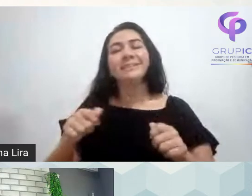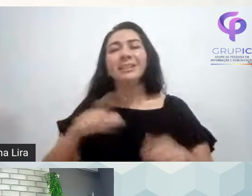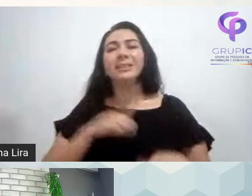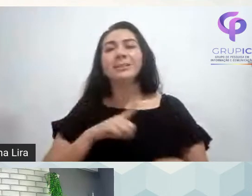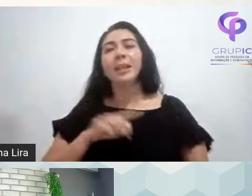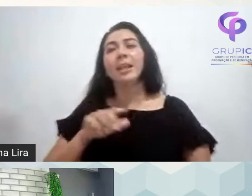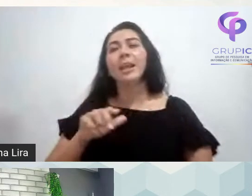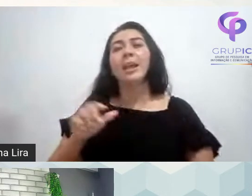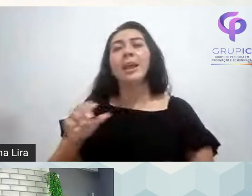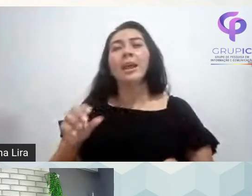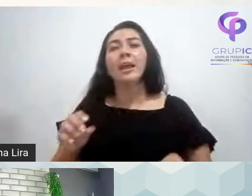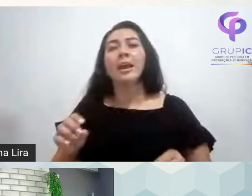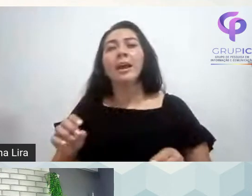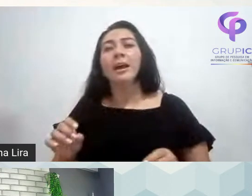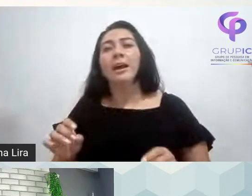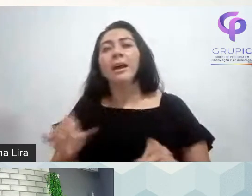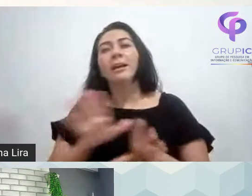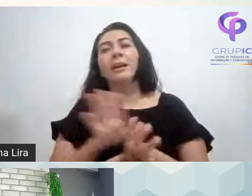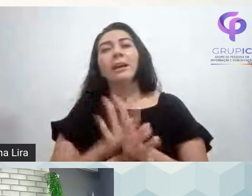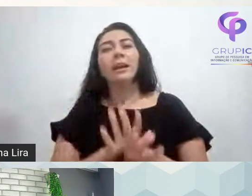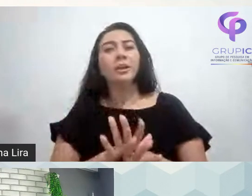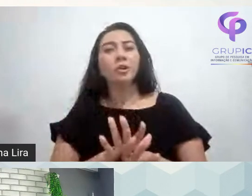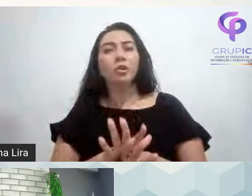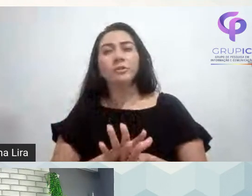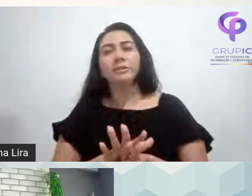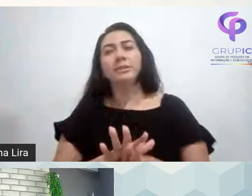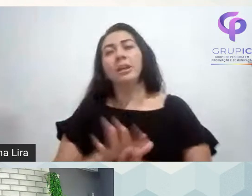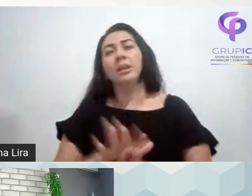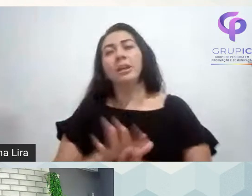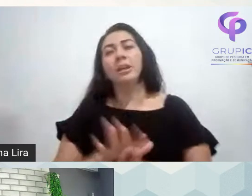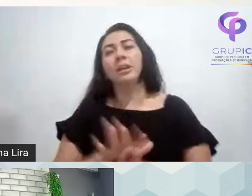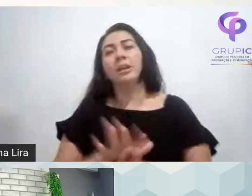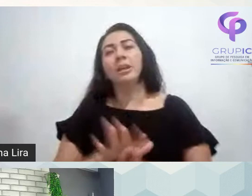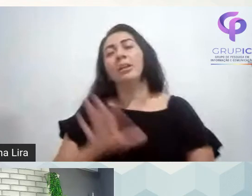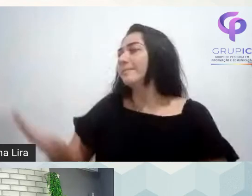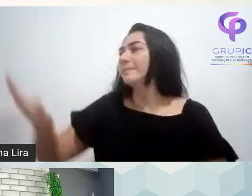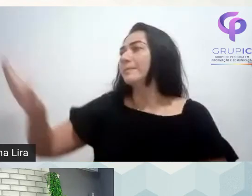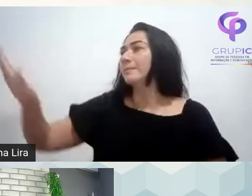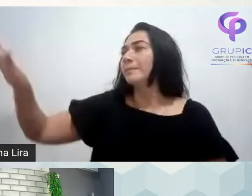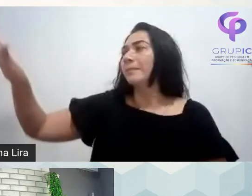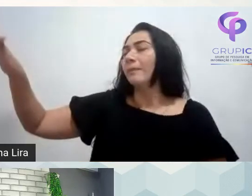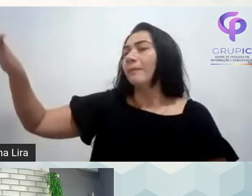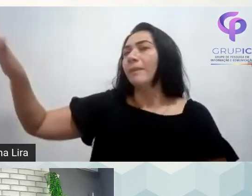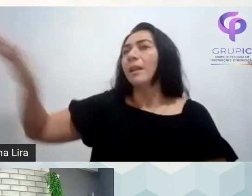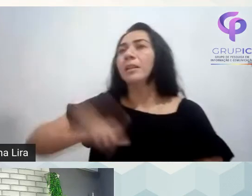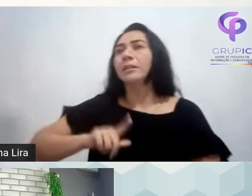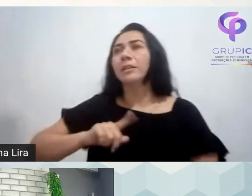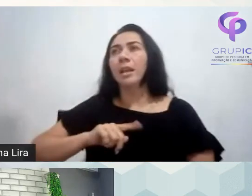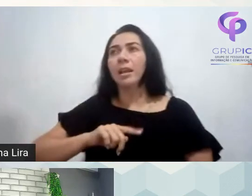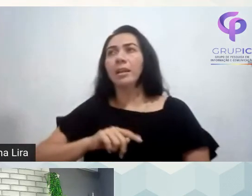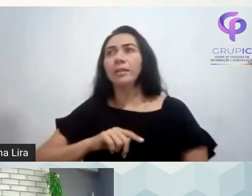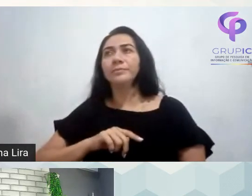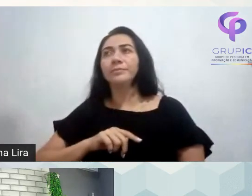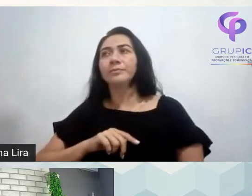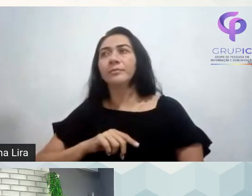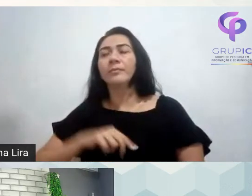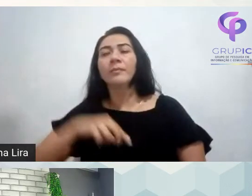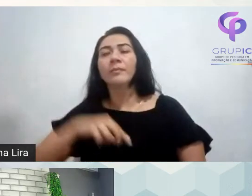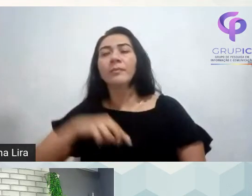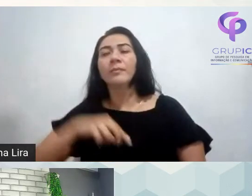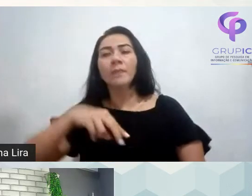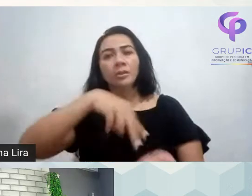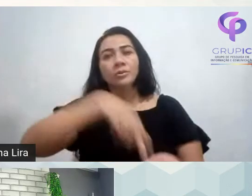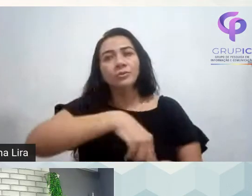ter um elevador, pronto, já cumpri meu papel, tá, gente? E não é verdade. Isso é mobilidade. Mas